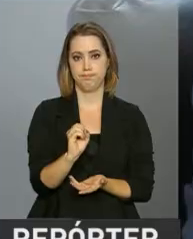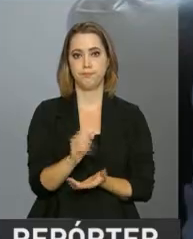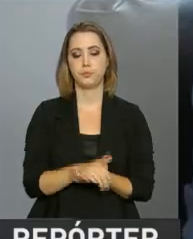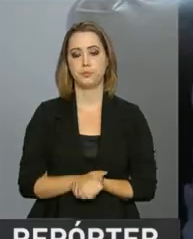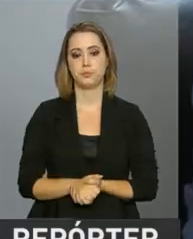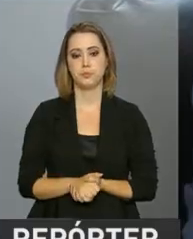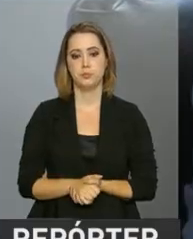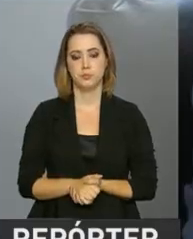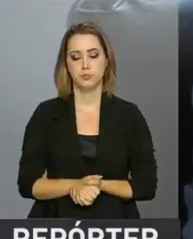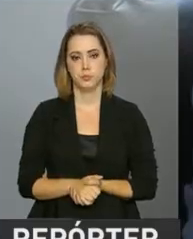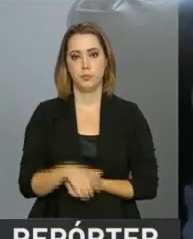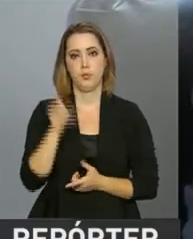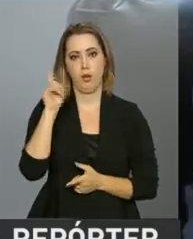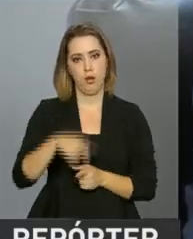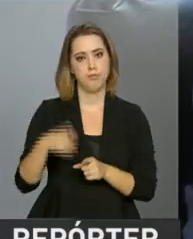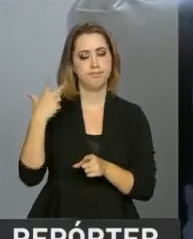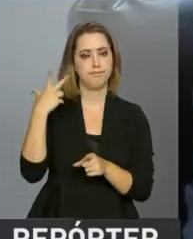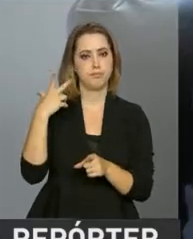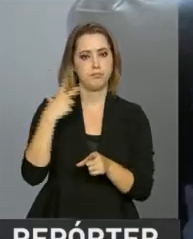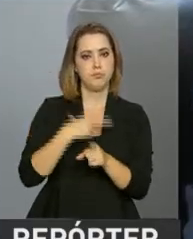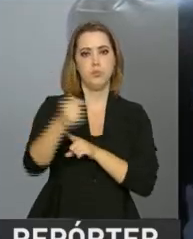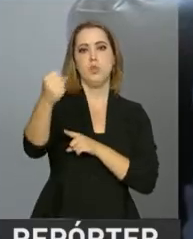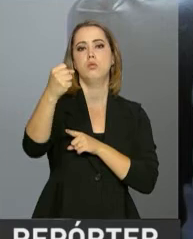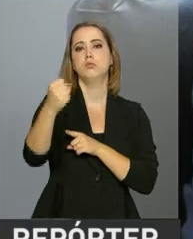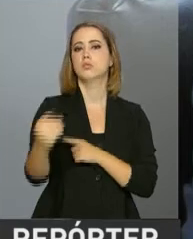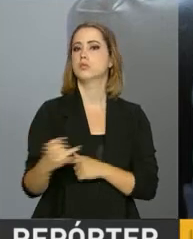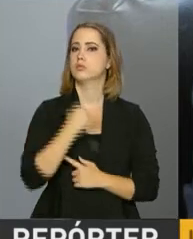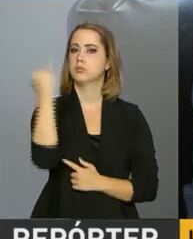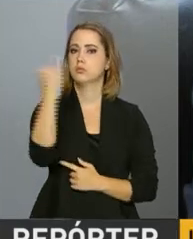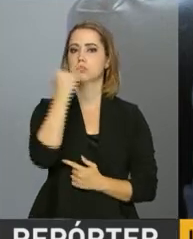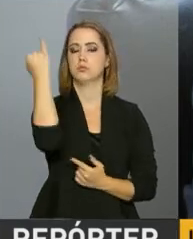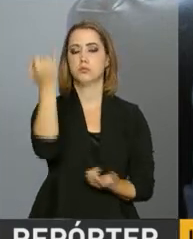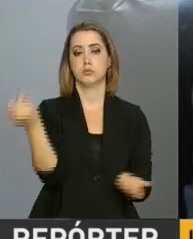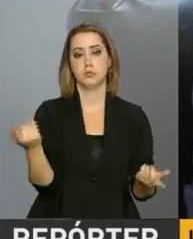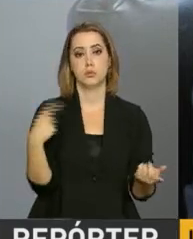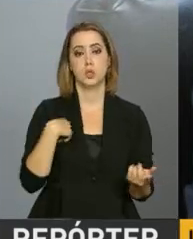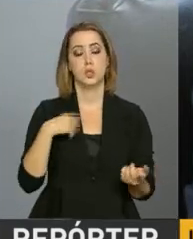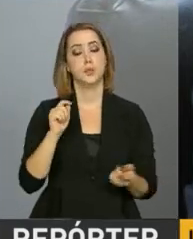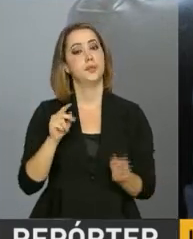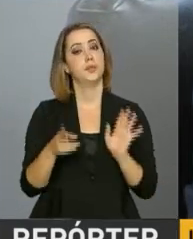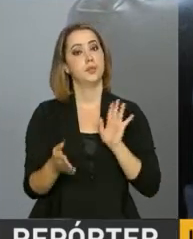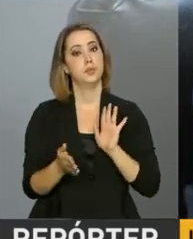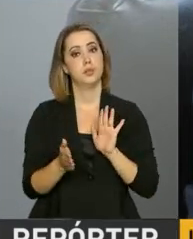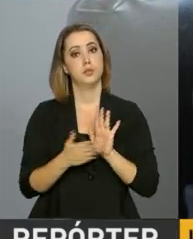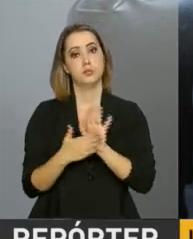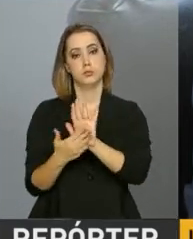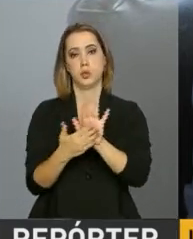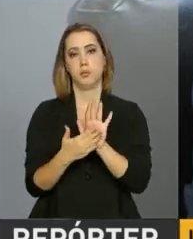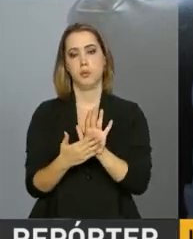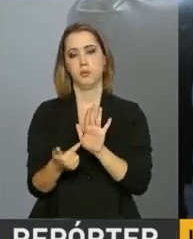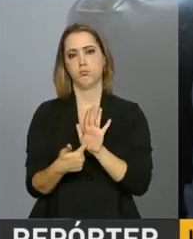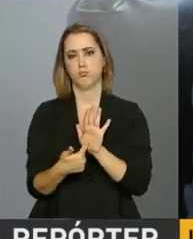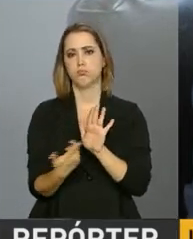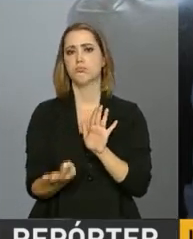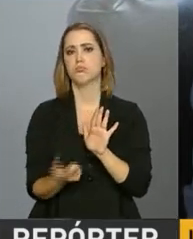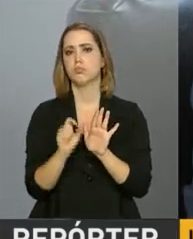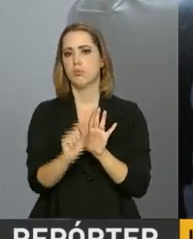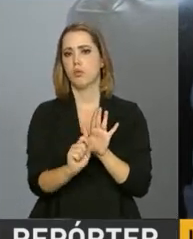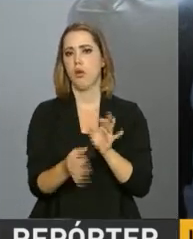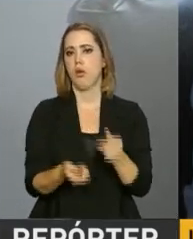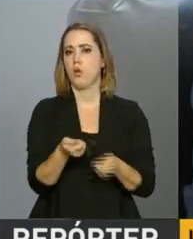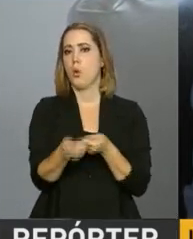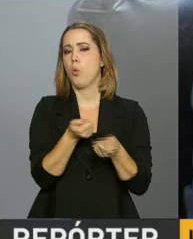2018. É uma vitória da maior importância e que sinaliza, de fato, que o